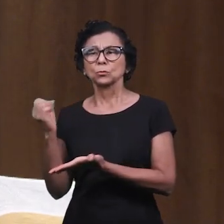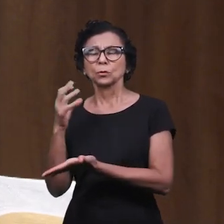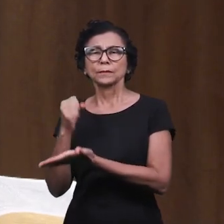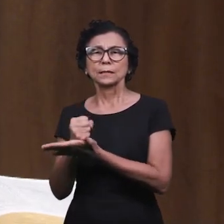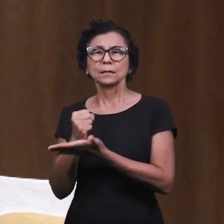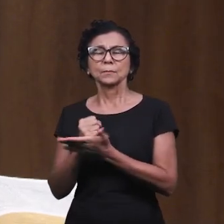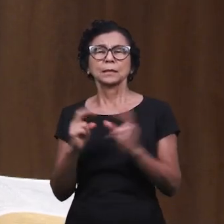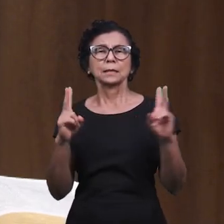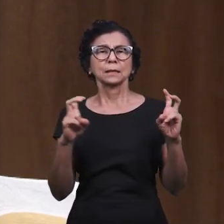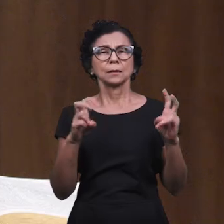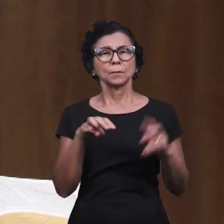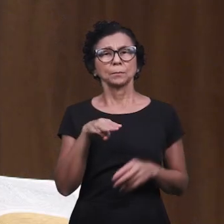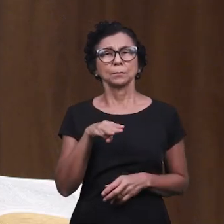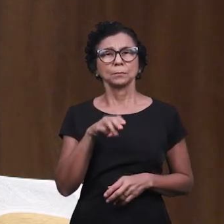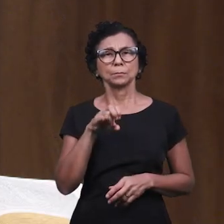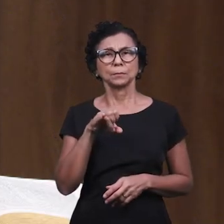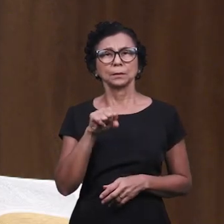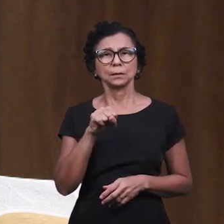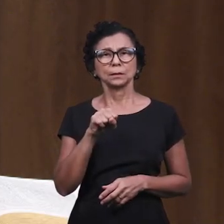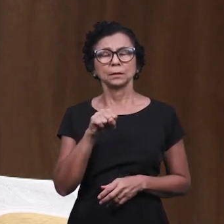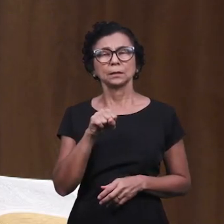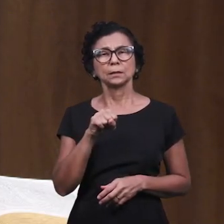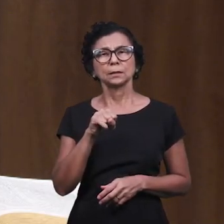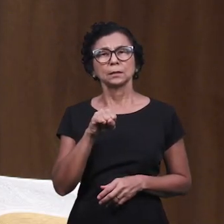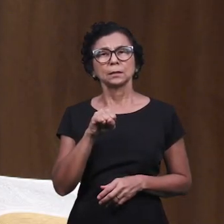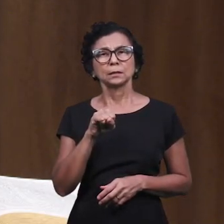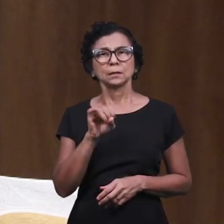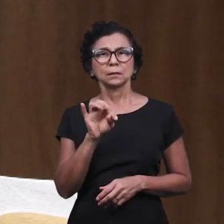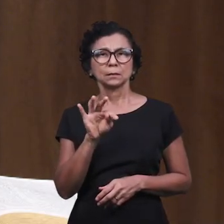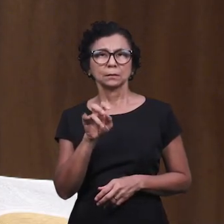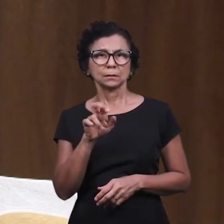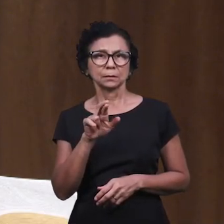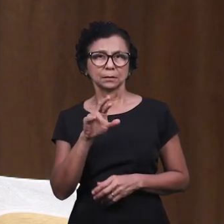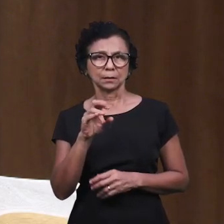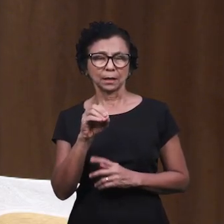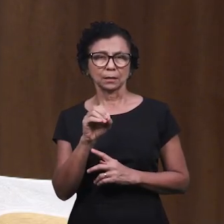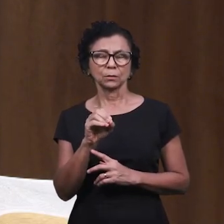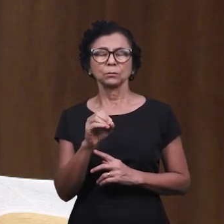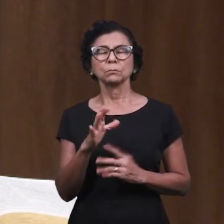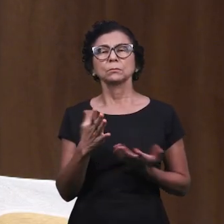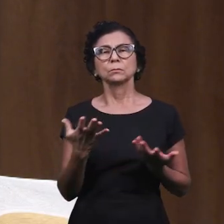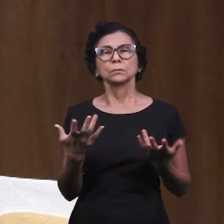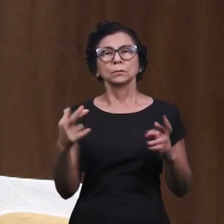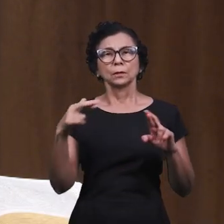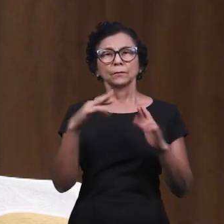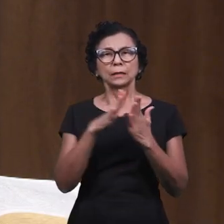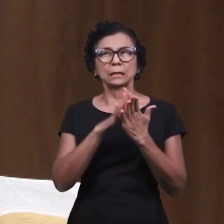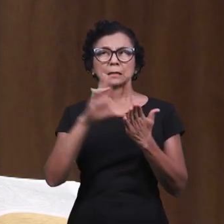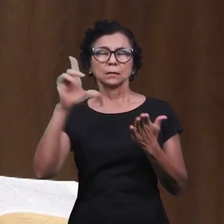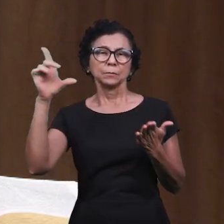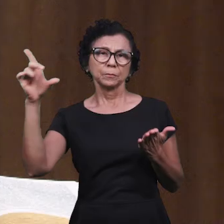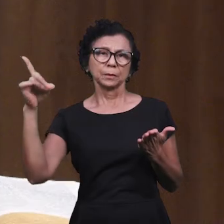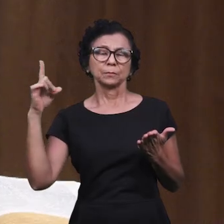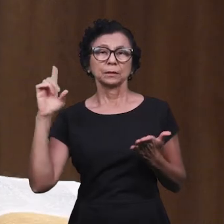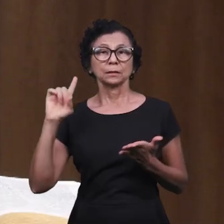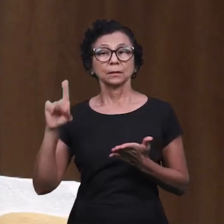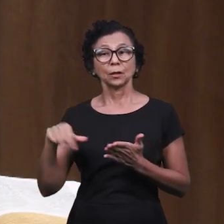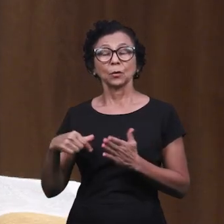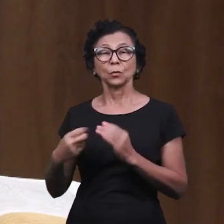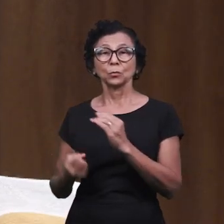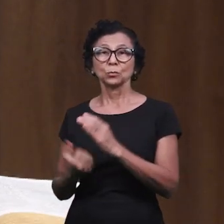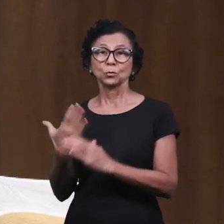Novo Testamento. Agora, já com a primeira igreja, a igreja primitiva, né, ali surge essa necessidade. Vem